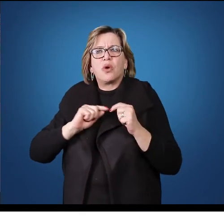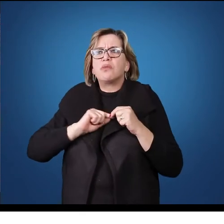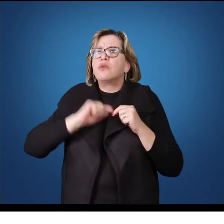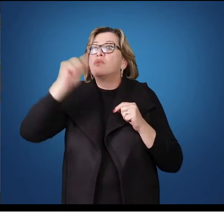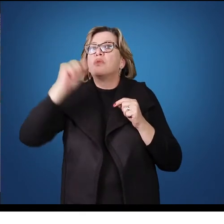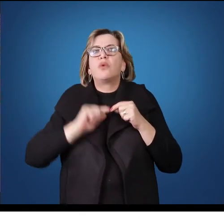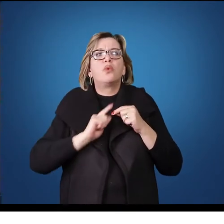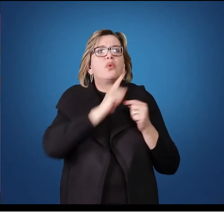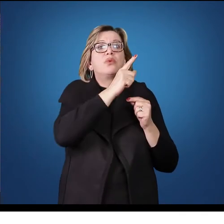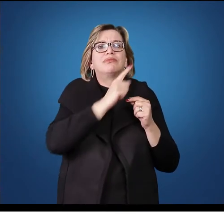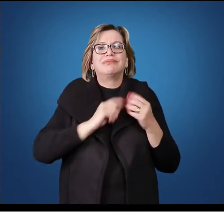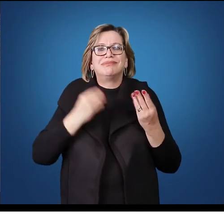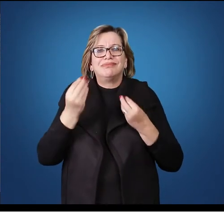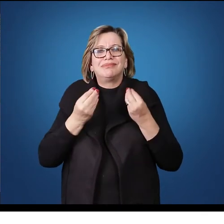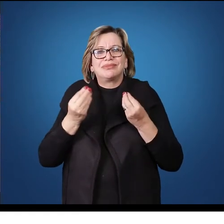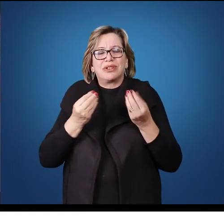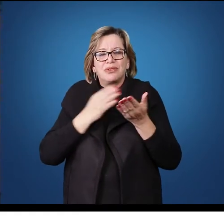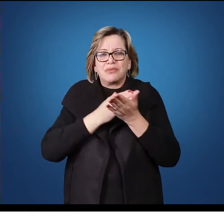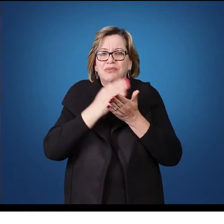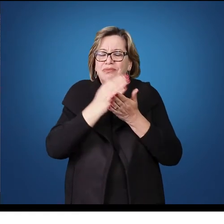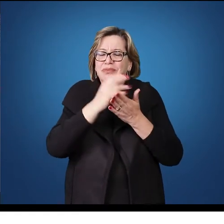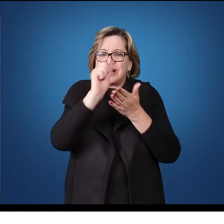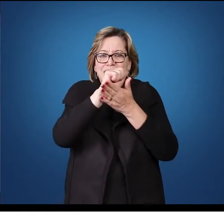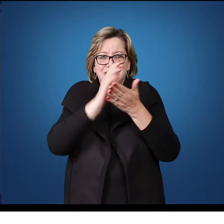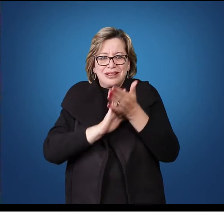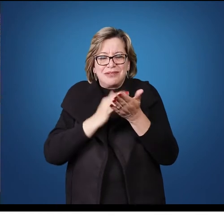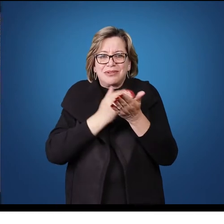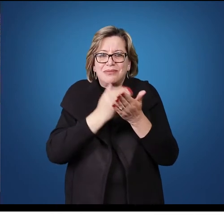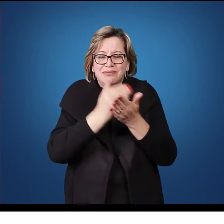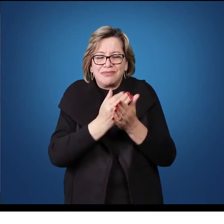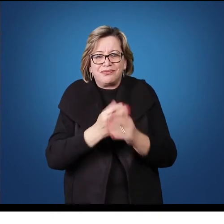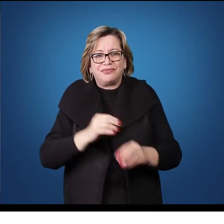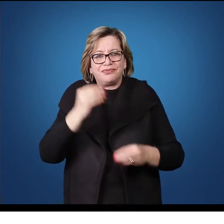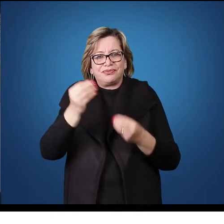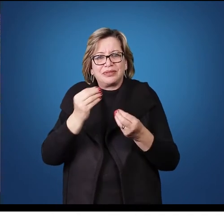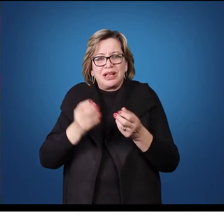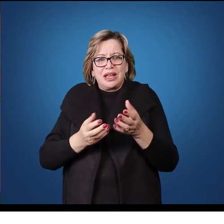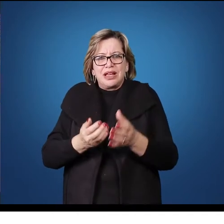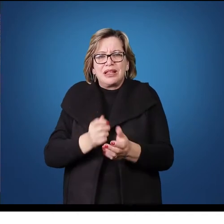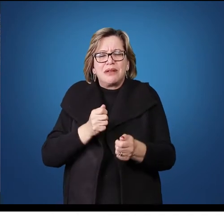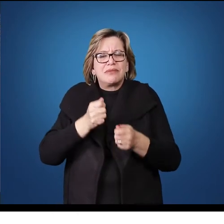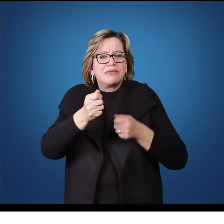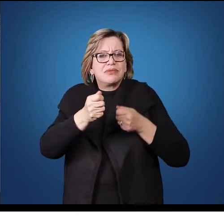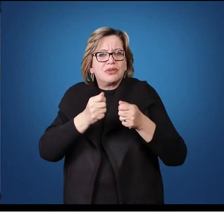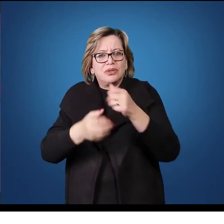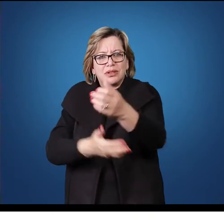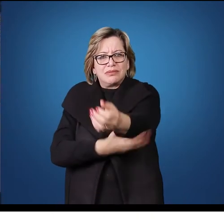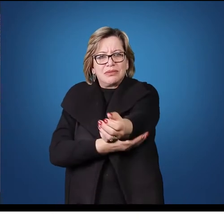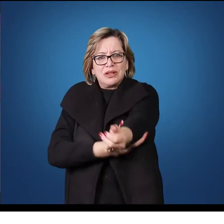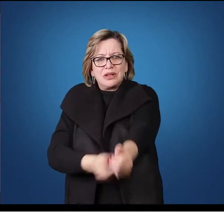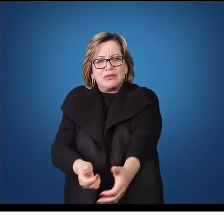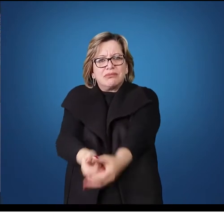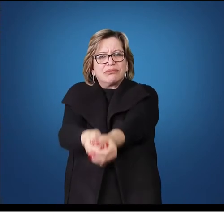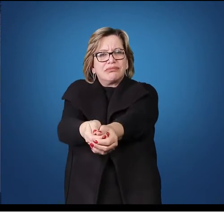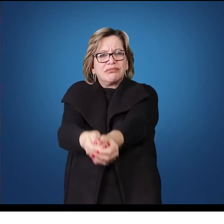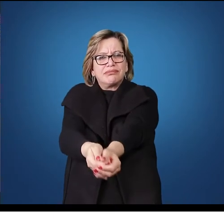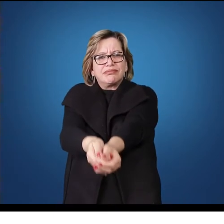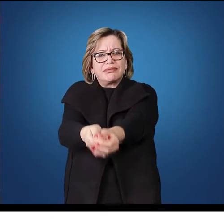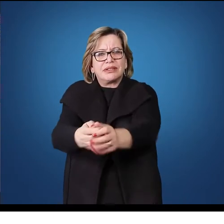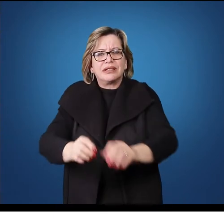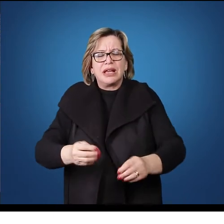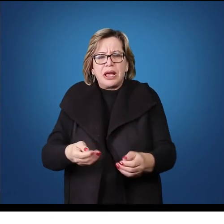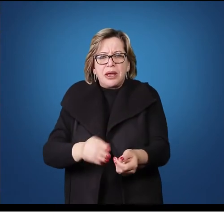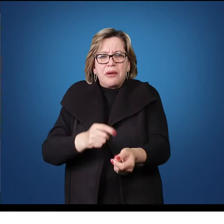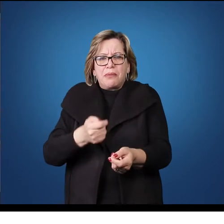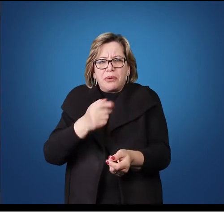bola. Então, como uma atividade inicial para a aprendizagem da manchete, é o controle sempre com o cotovelo estendido, fazendo esse controle baixinho